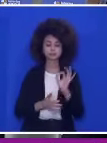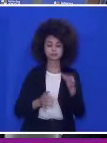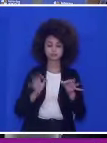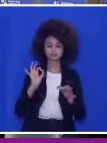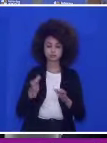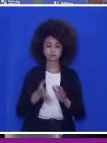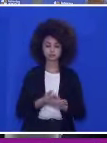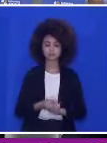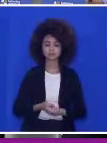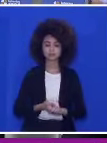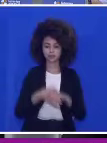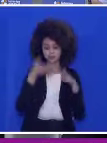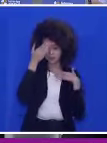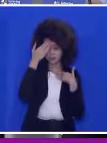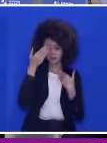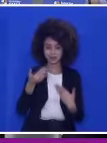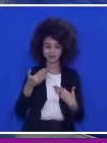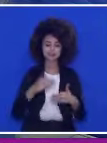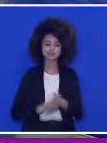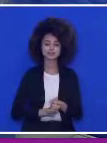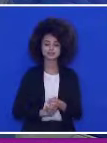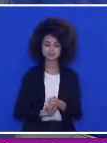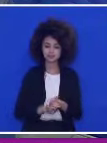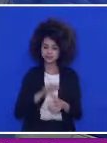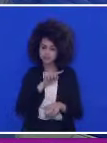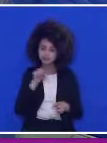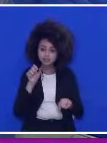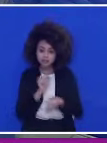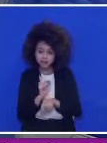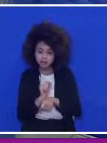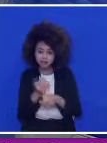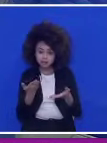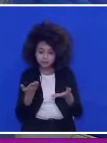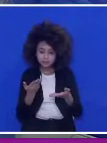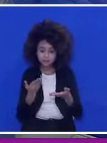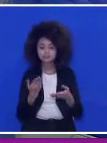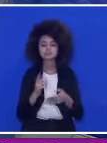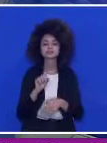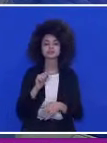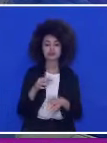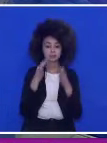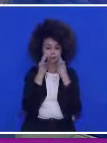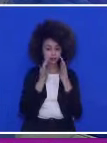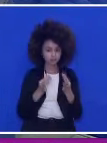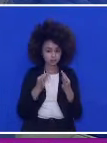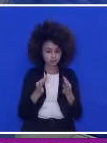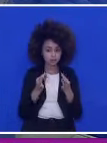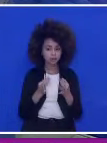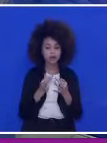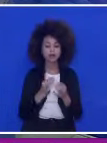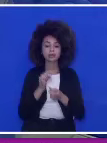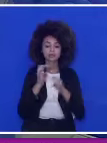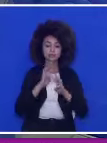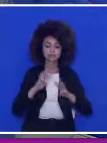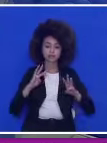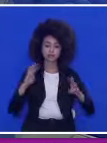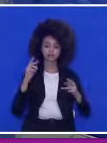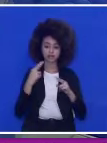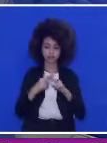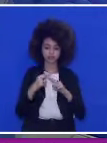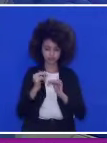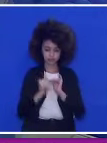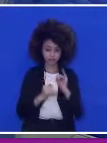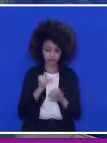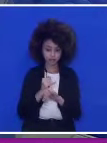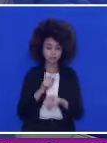confirmo. Sim, confirmo. Obrigado. Era o que você esperava? Fique atento à página da Caixa na